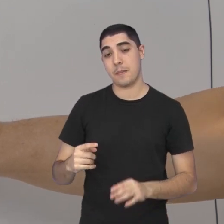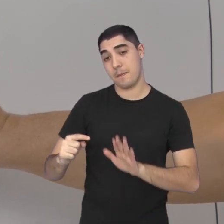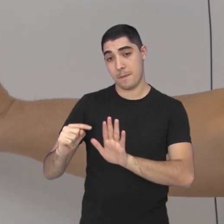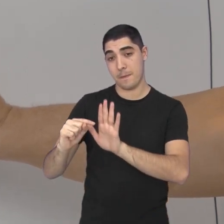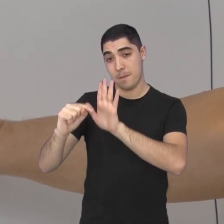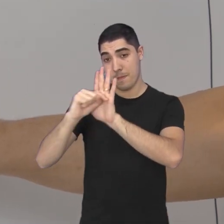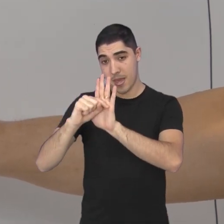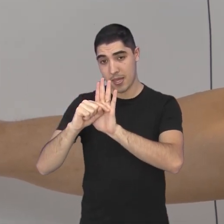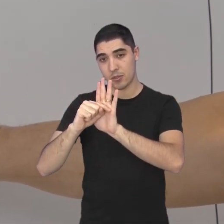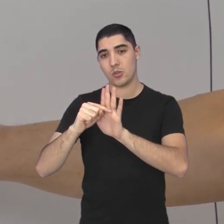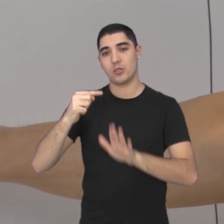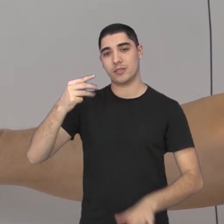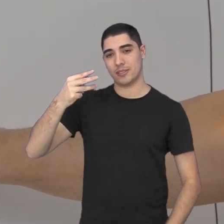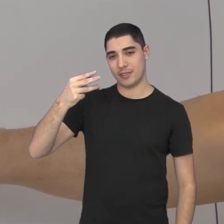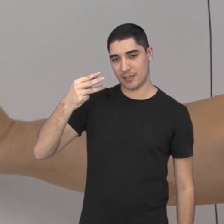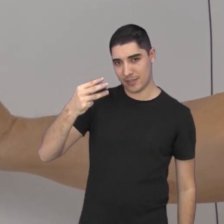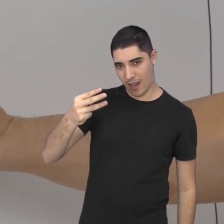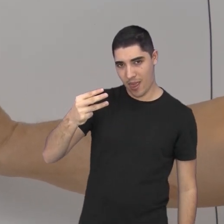menos